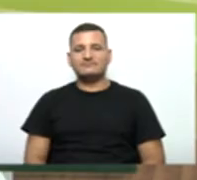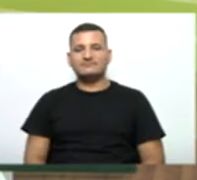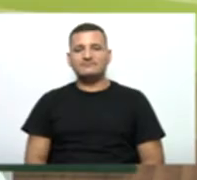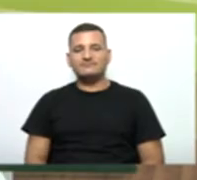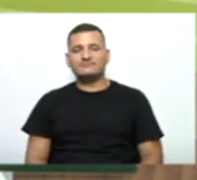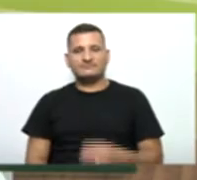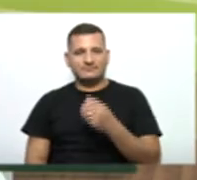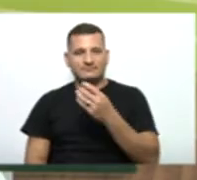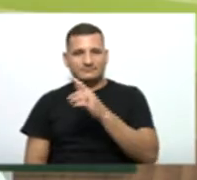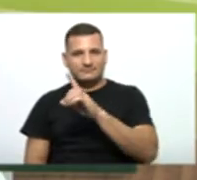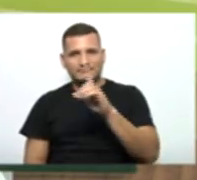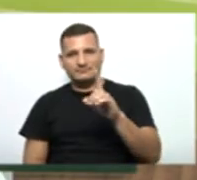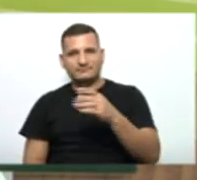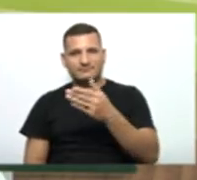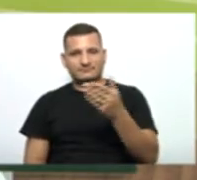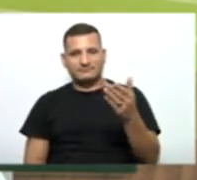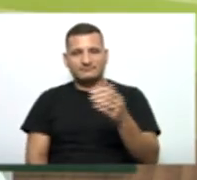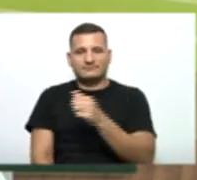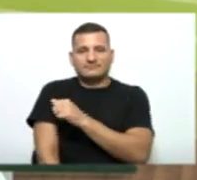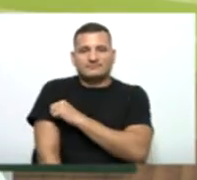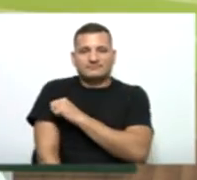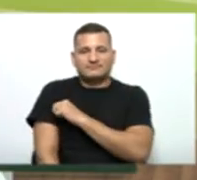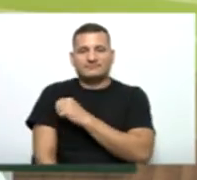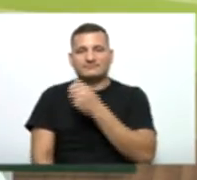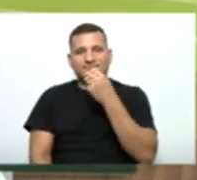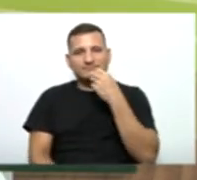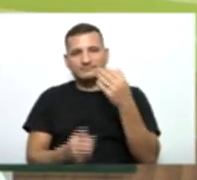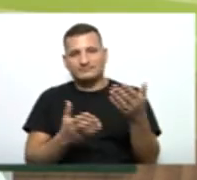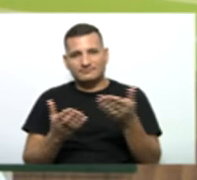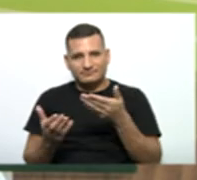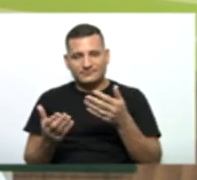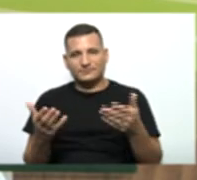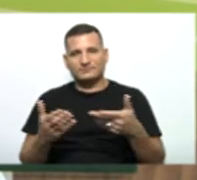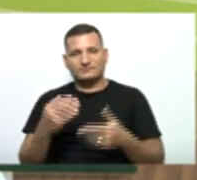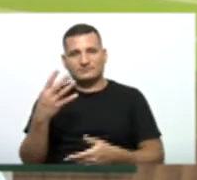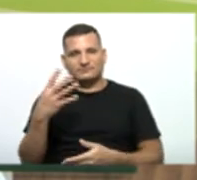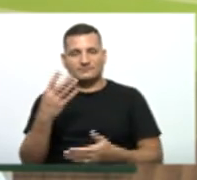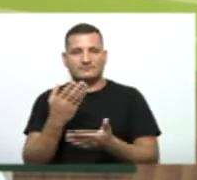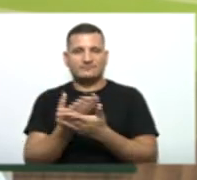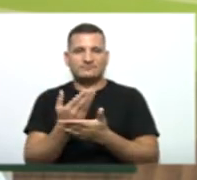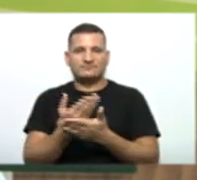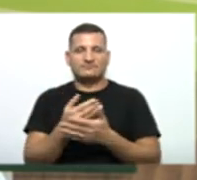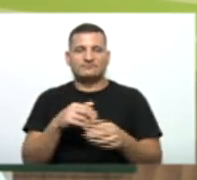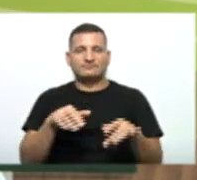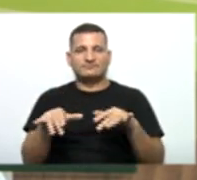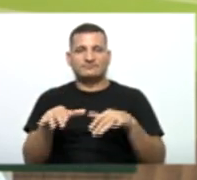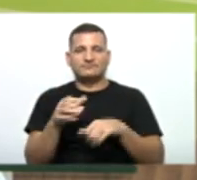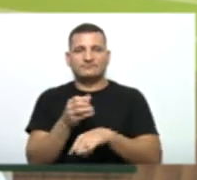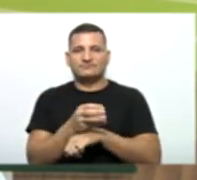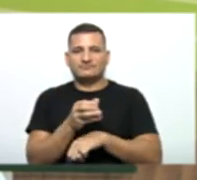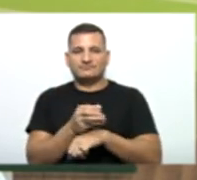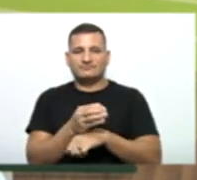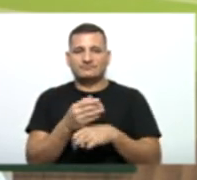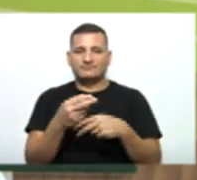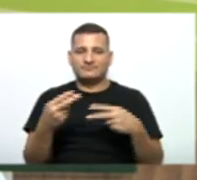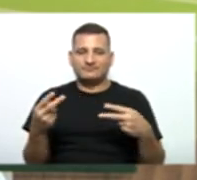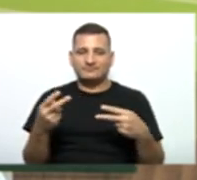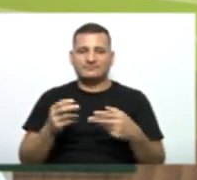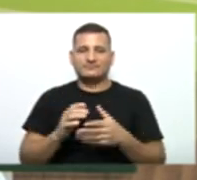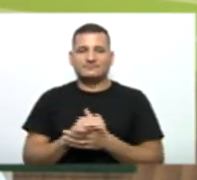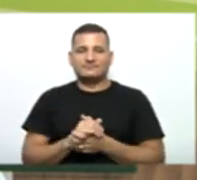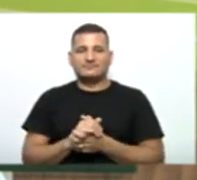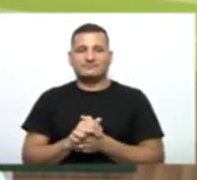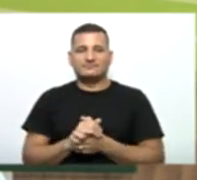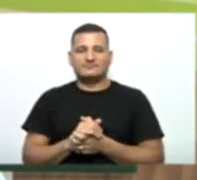Bom dia alunos. Sejam bem-vindos à quarta aula de Programação Orientada a Objetos. Uma